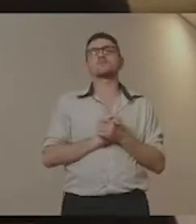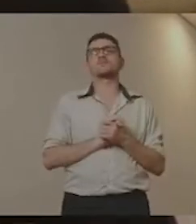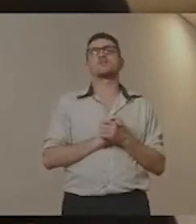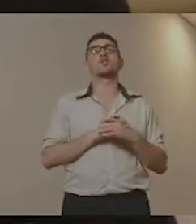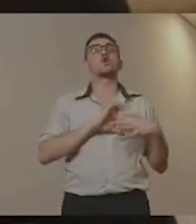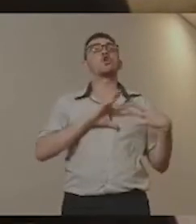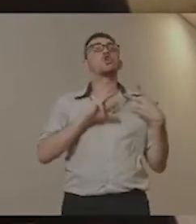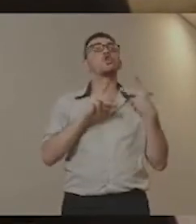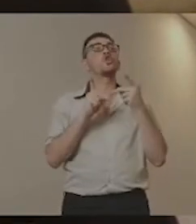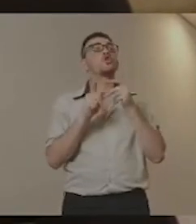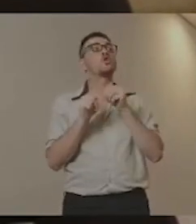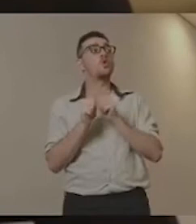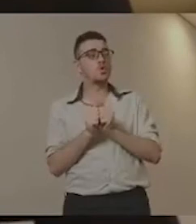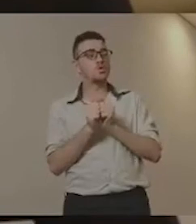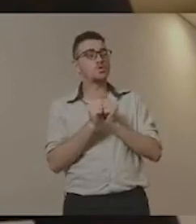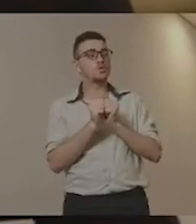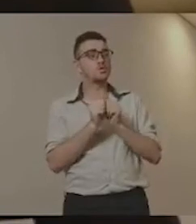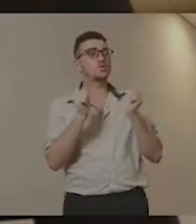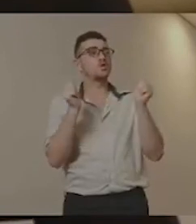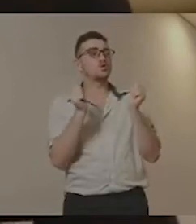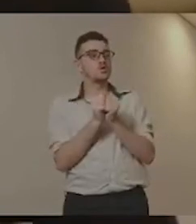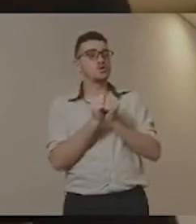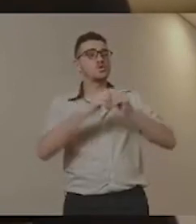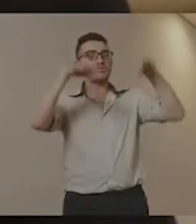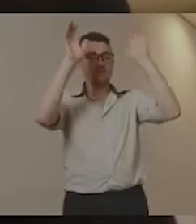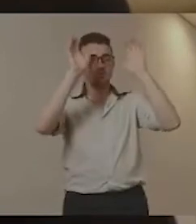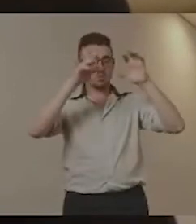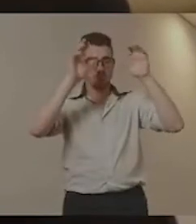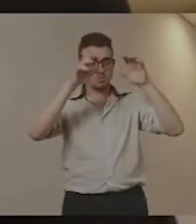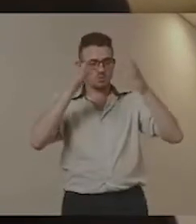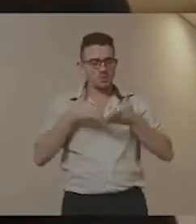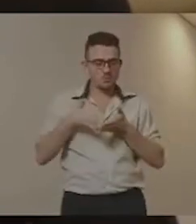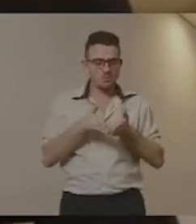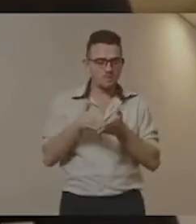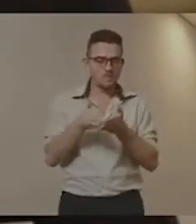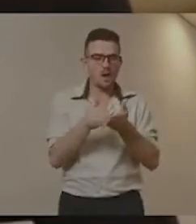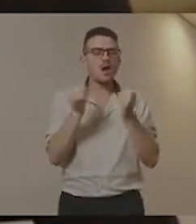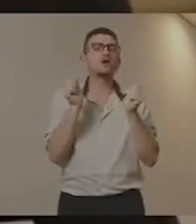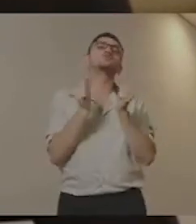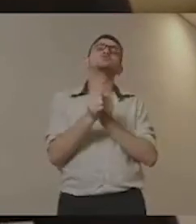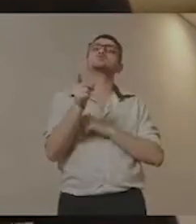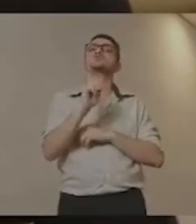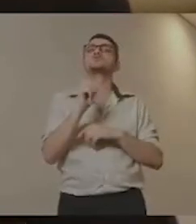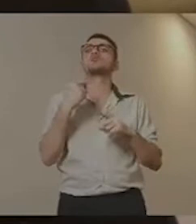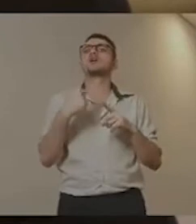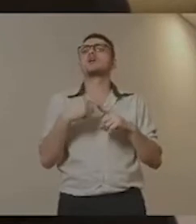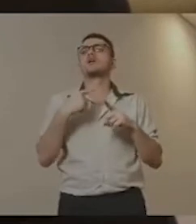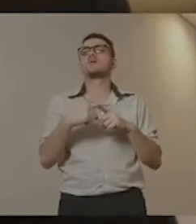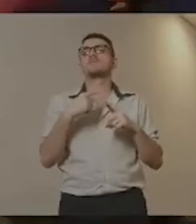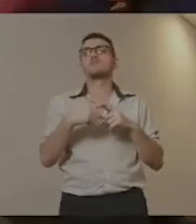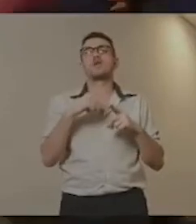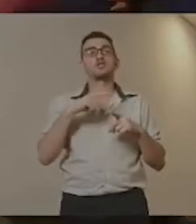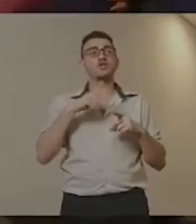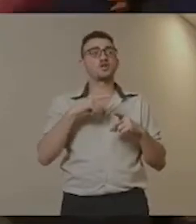não no mesmo barco, porque nós tínhamos transatlântico e tínhamos canoa furada, né? Posso só deixar uma frase? Por